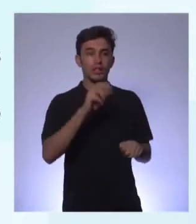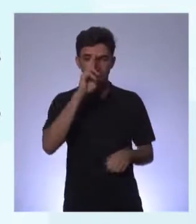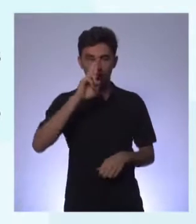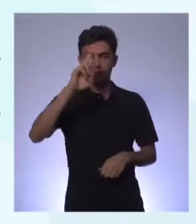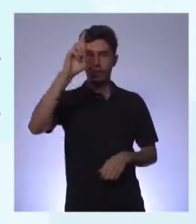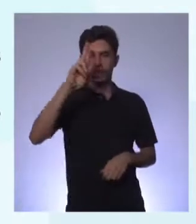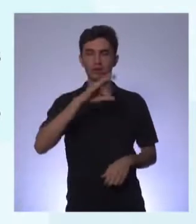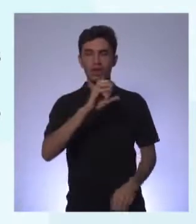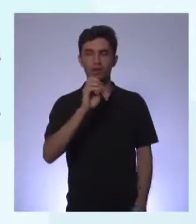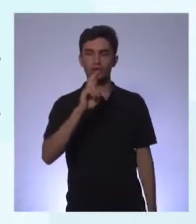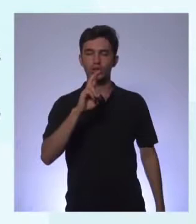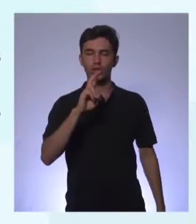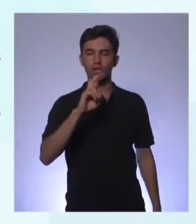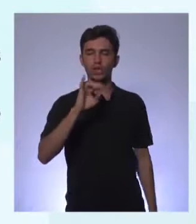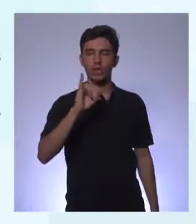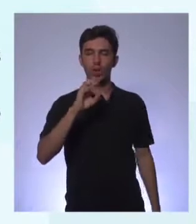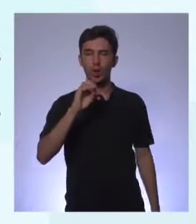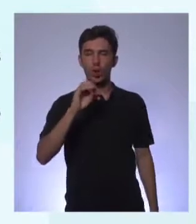também